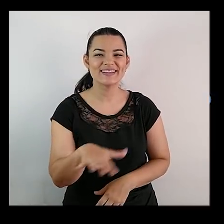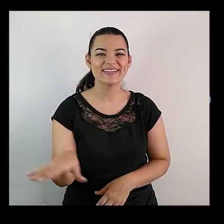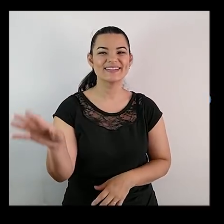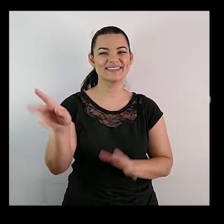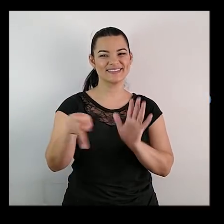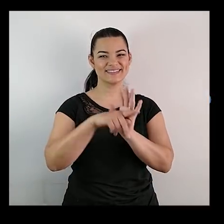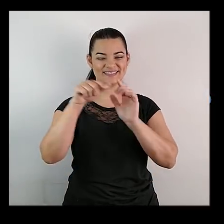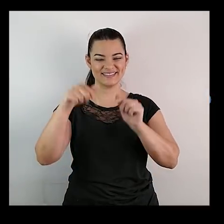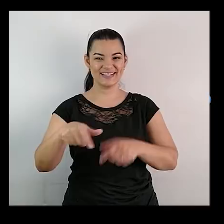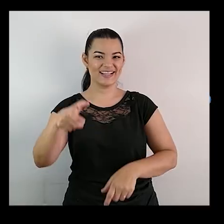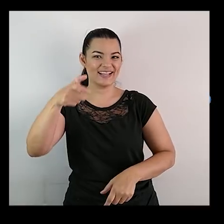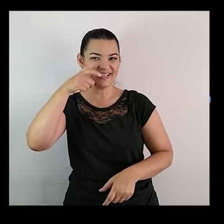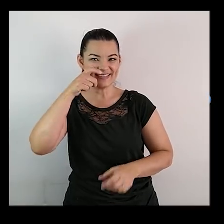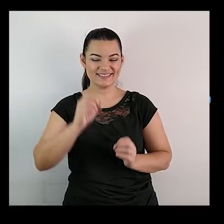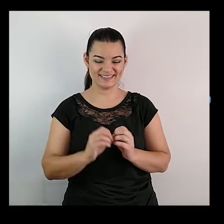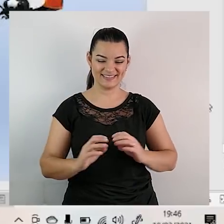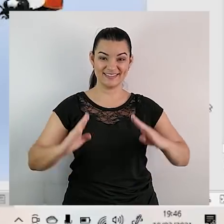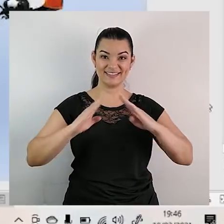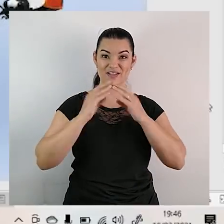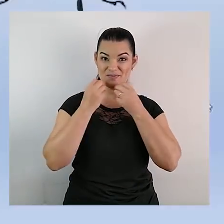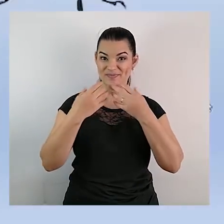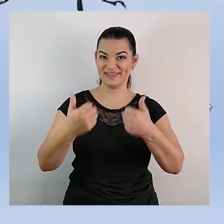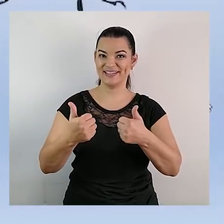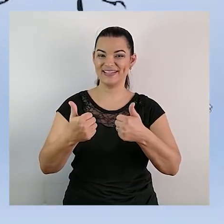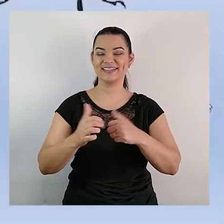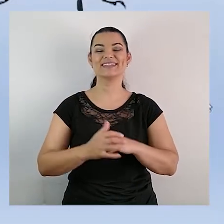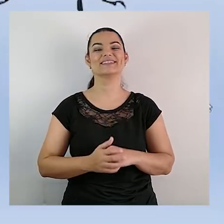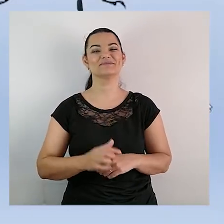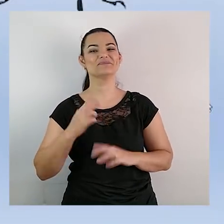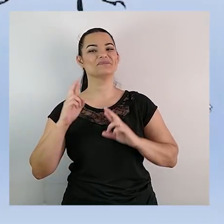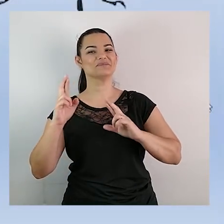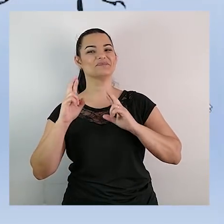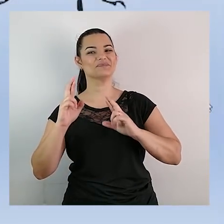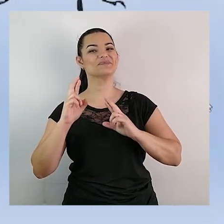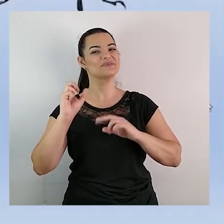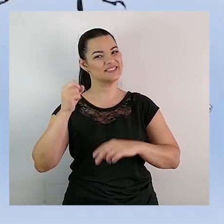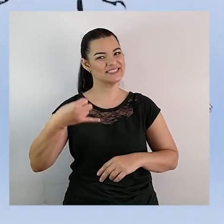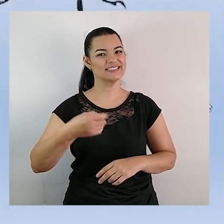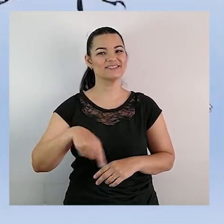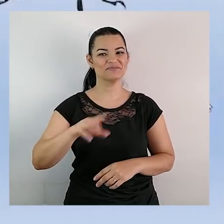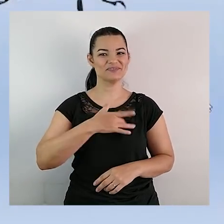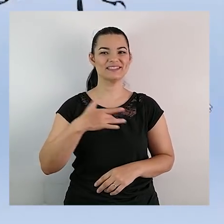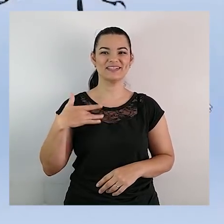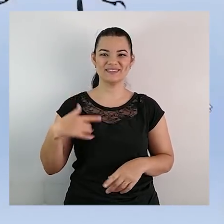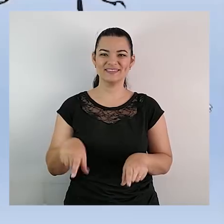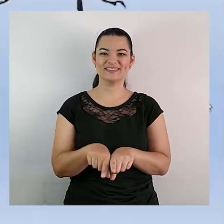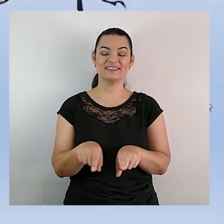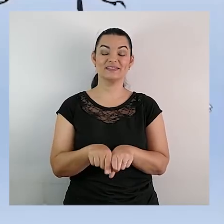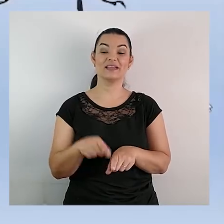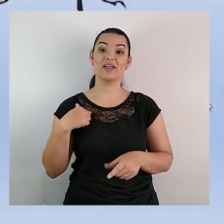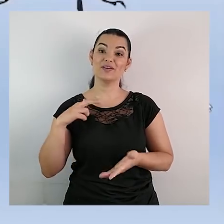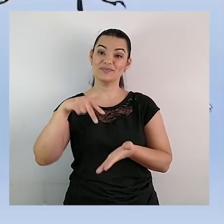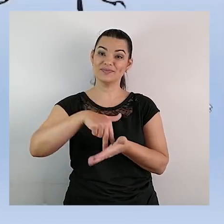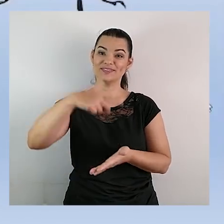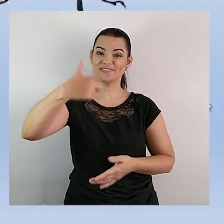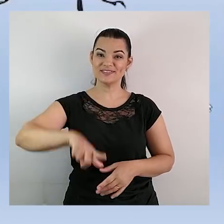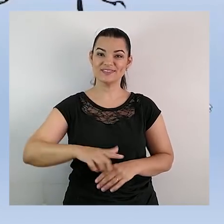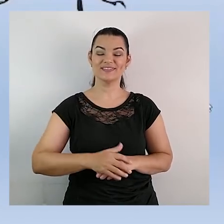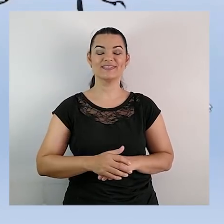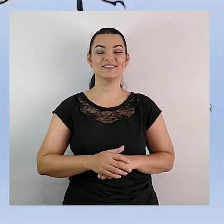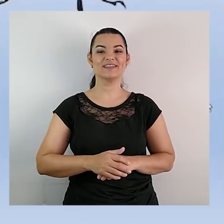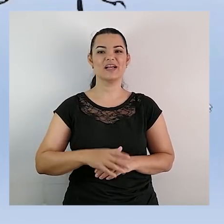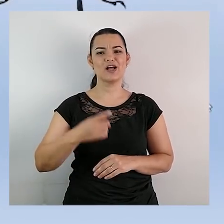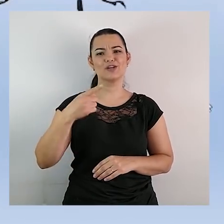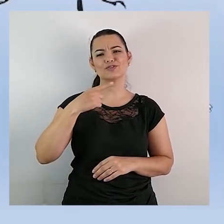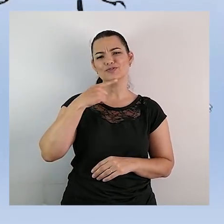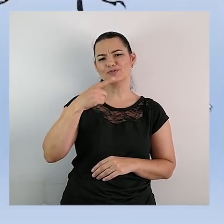Fala, galerinha dos Saberes em Casa. Tudo bem com vocês? Espero que estejam bem e com saúde. Vim aqui